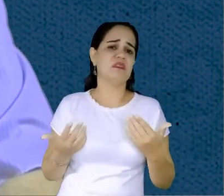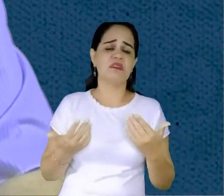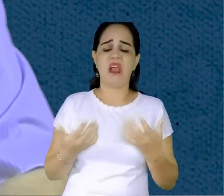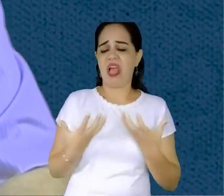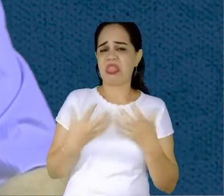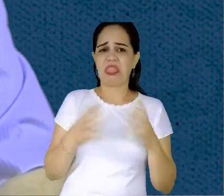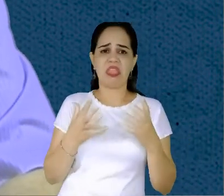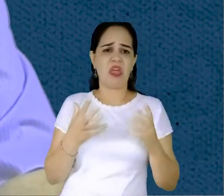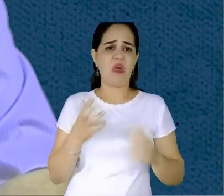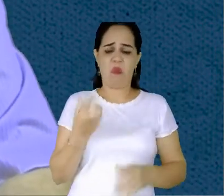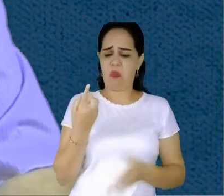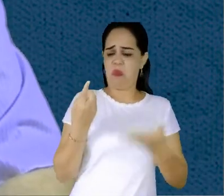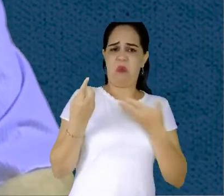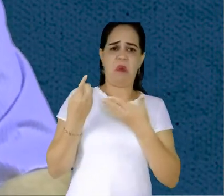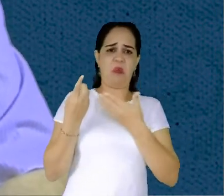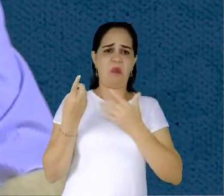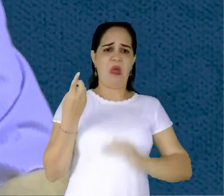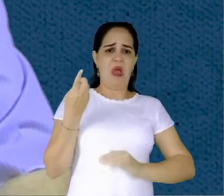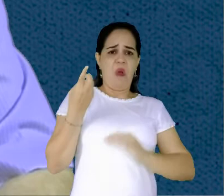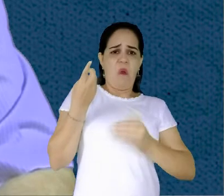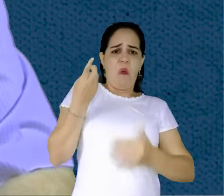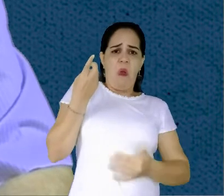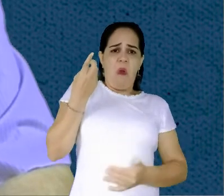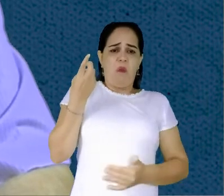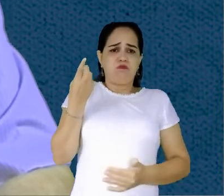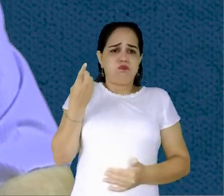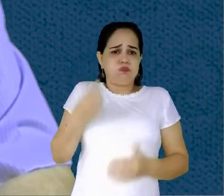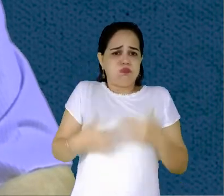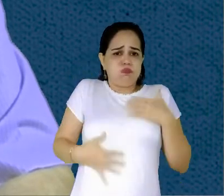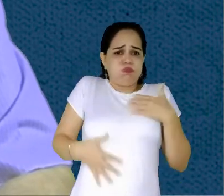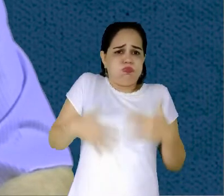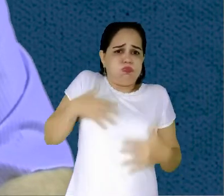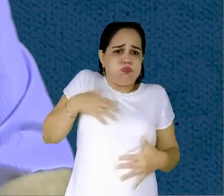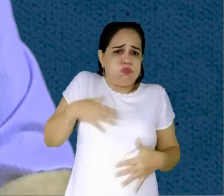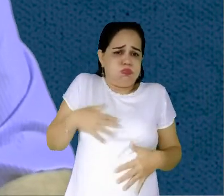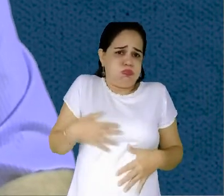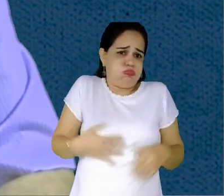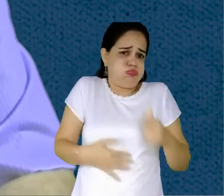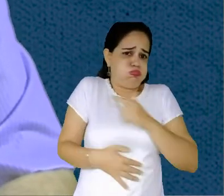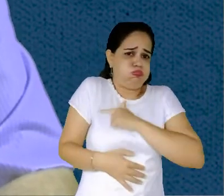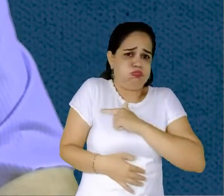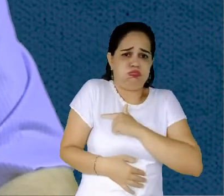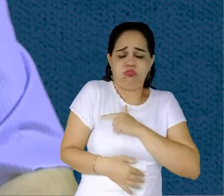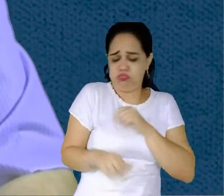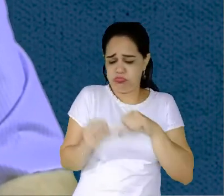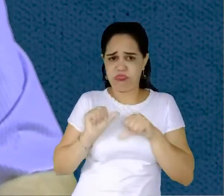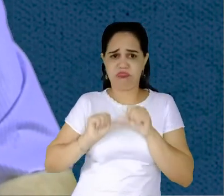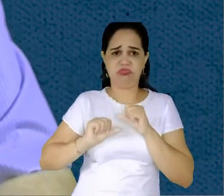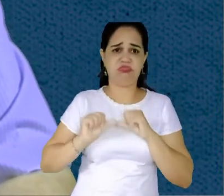para ter que cuidar do filho, dar trabalho, não sei o quê. E simplesmente